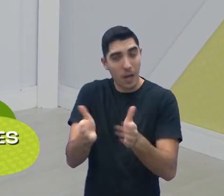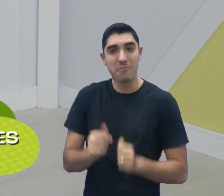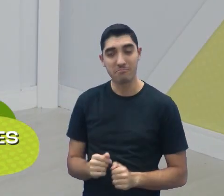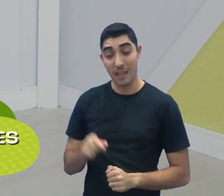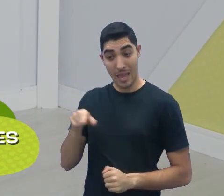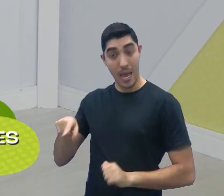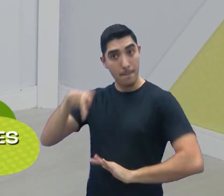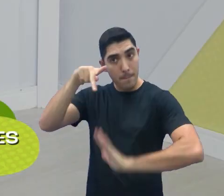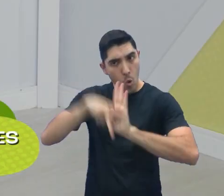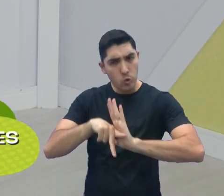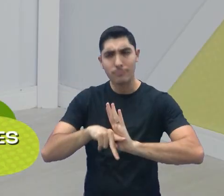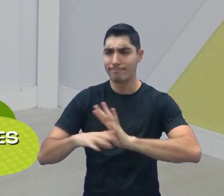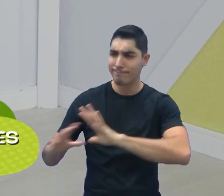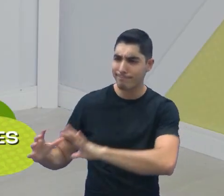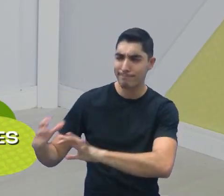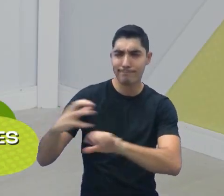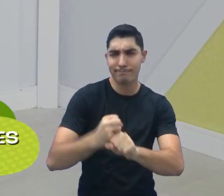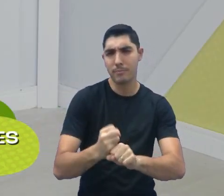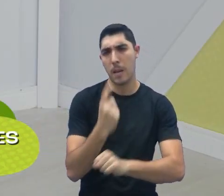mobiliza em mais de